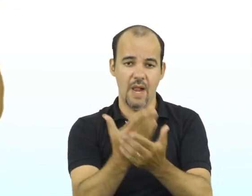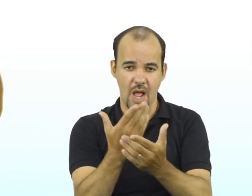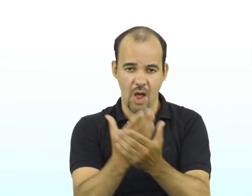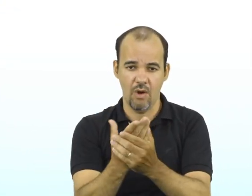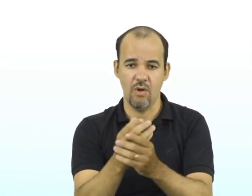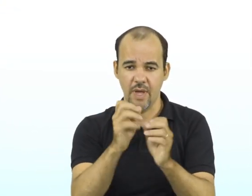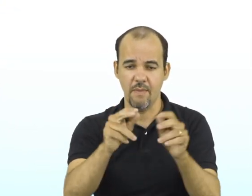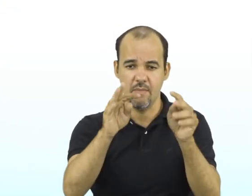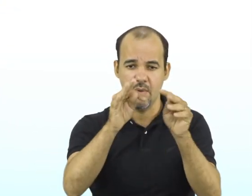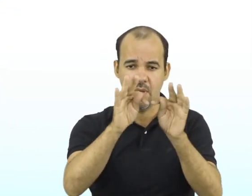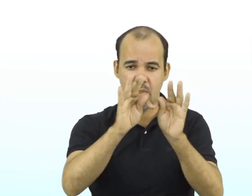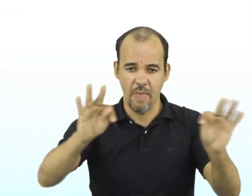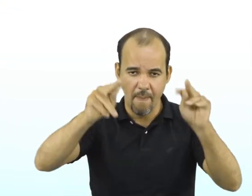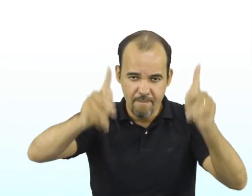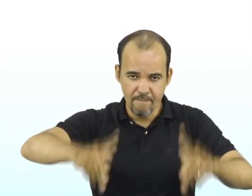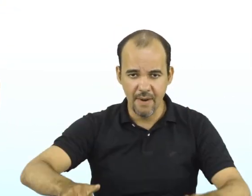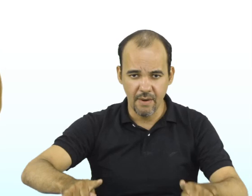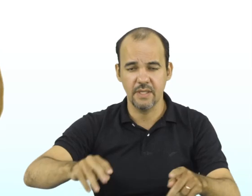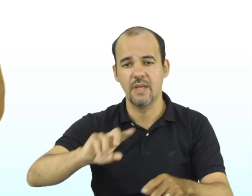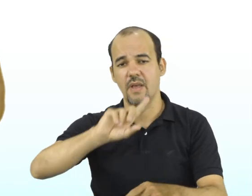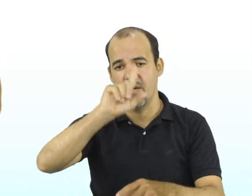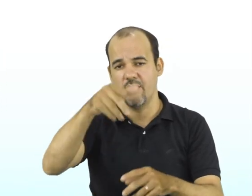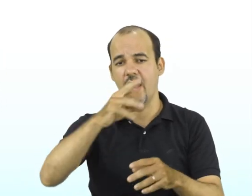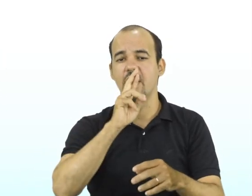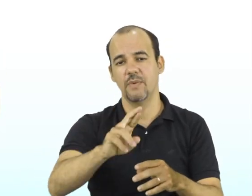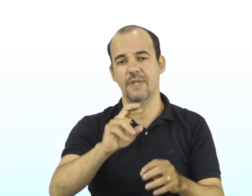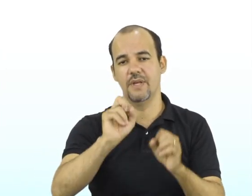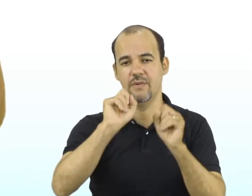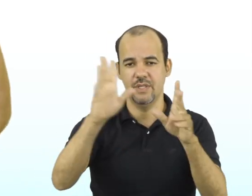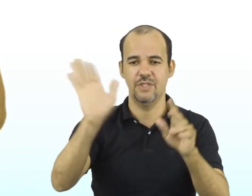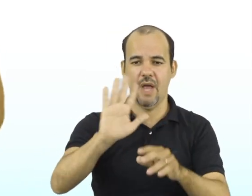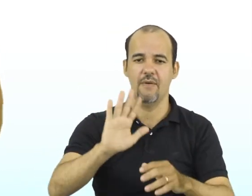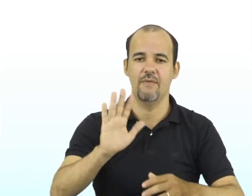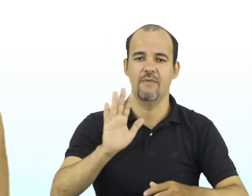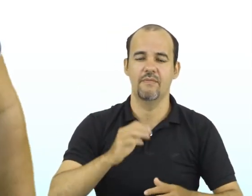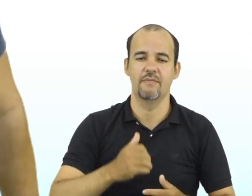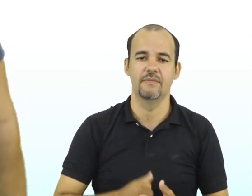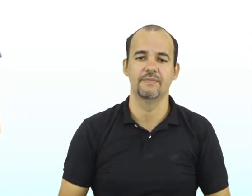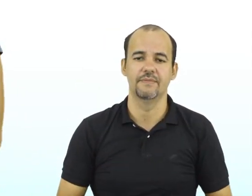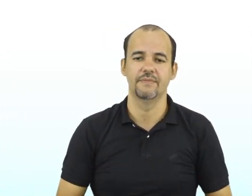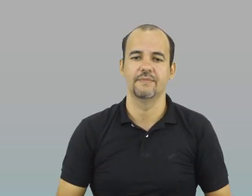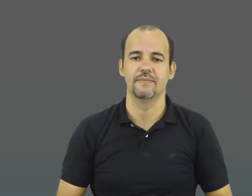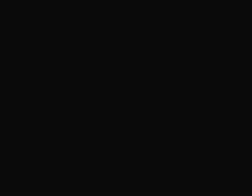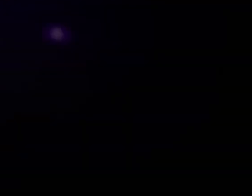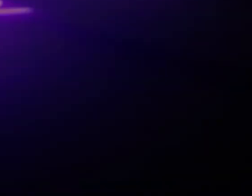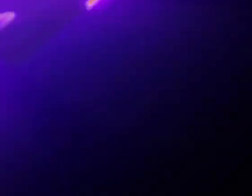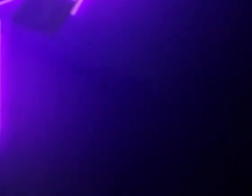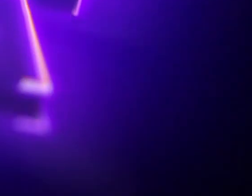aula de tabela periódica que eu vou comentar essa questão lá, tá bom? Tchau, tchau. Valeu!